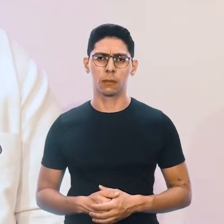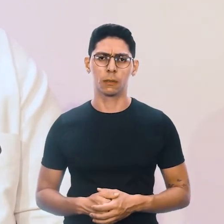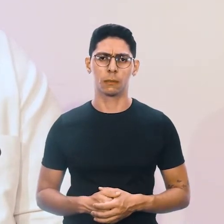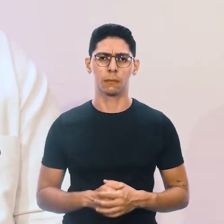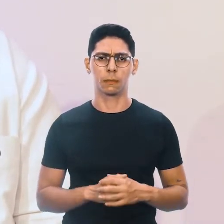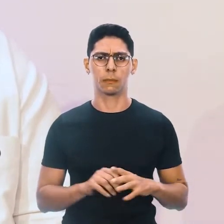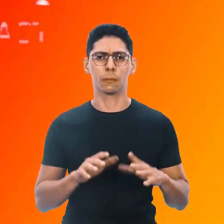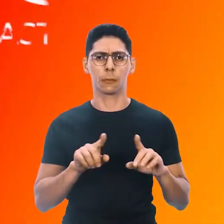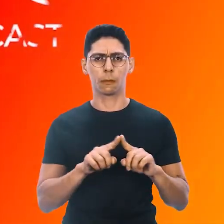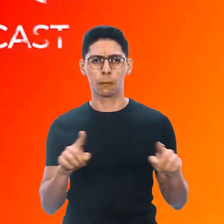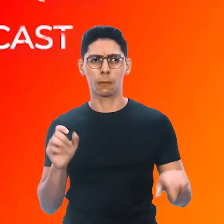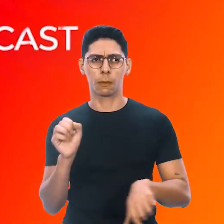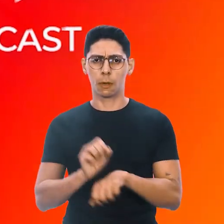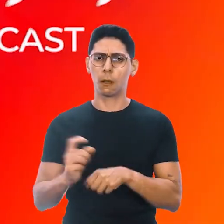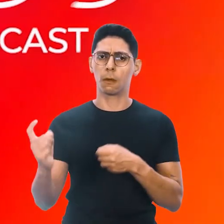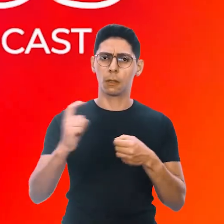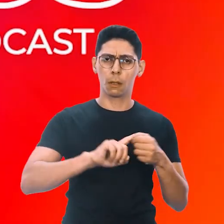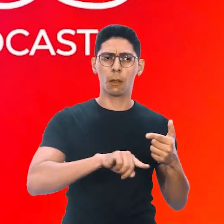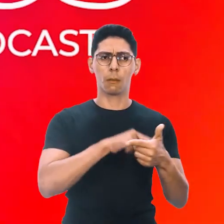intervalo, ok?